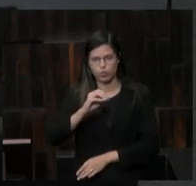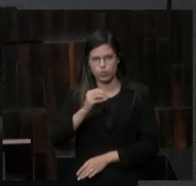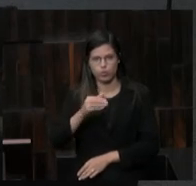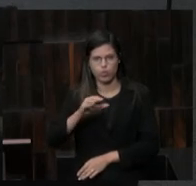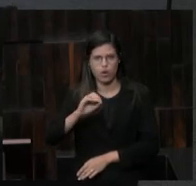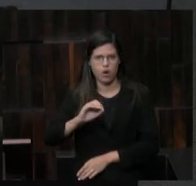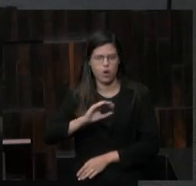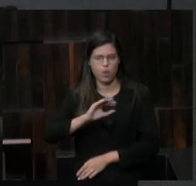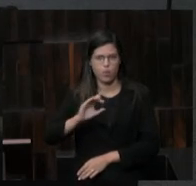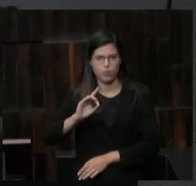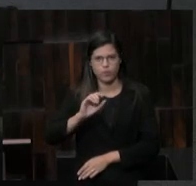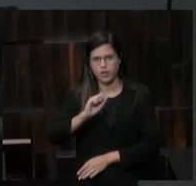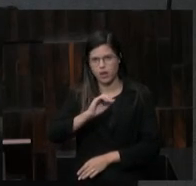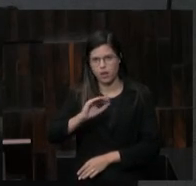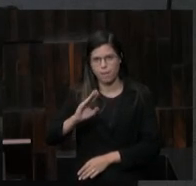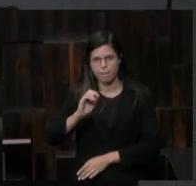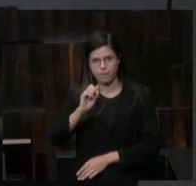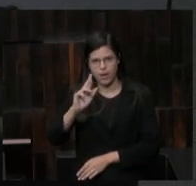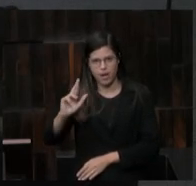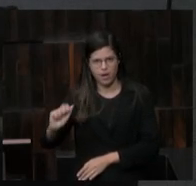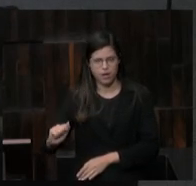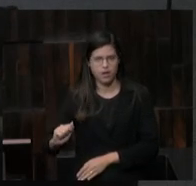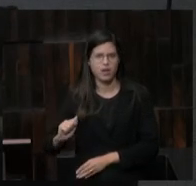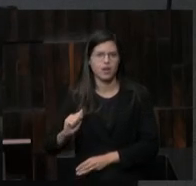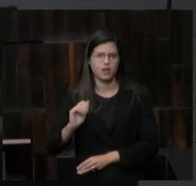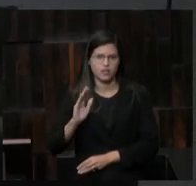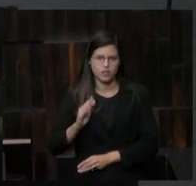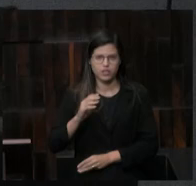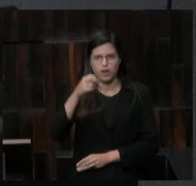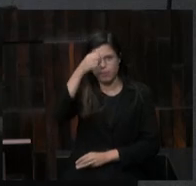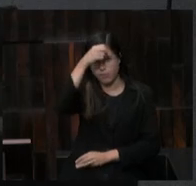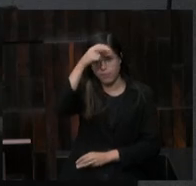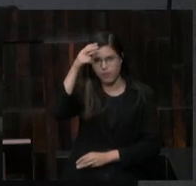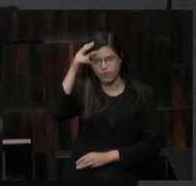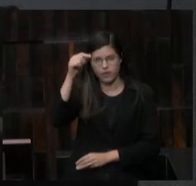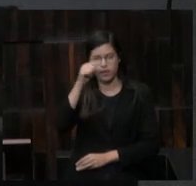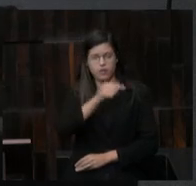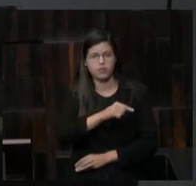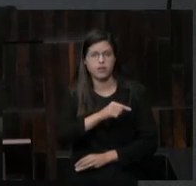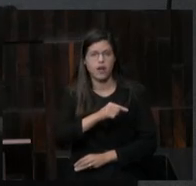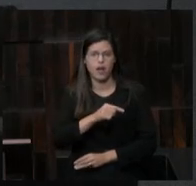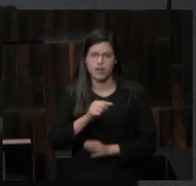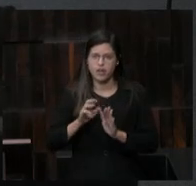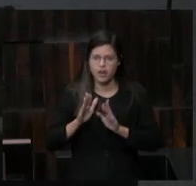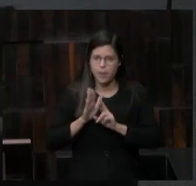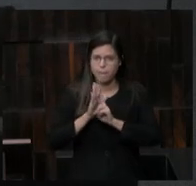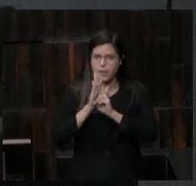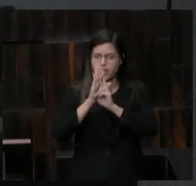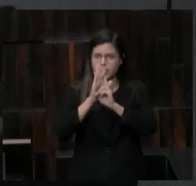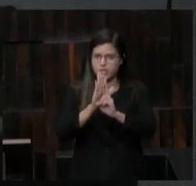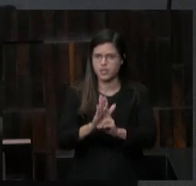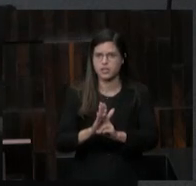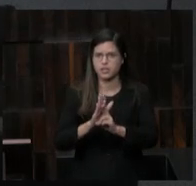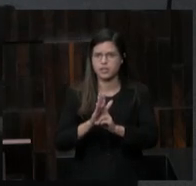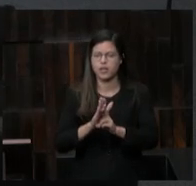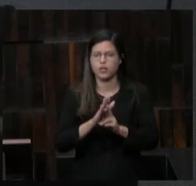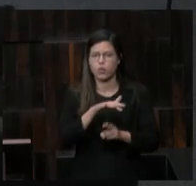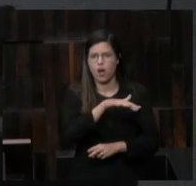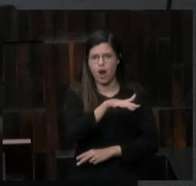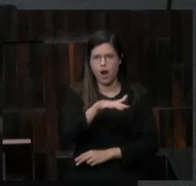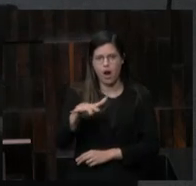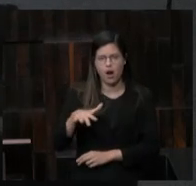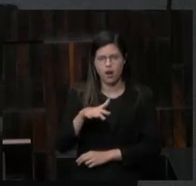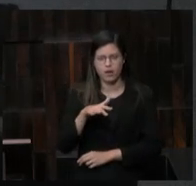eleita prefeita 4 vezes, e representando dos segmentos lá que trabalham diretamente com